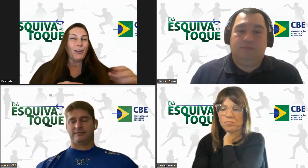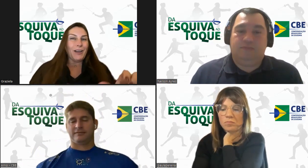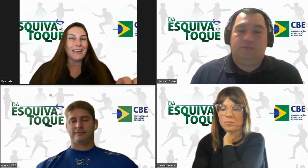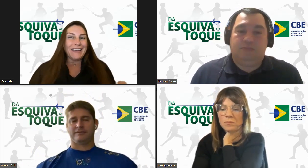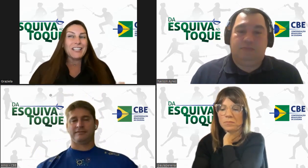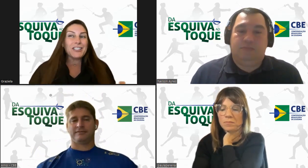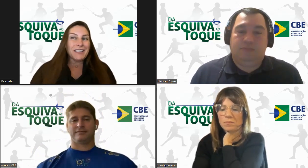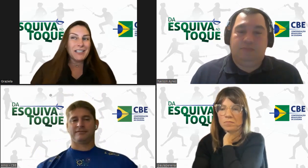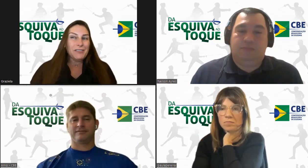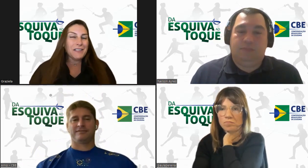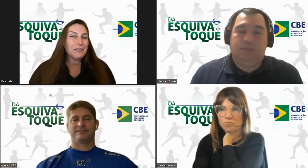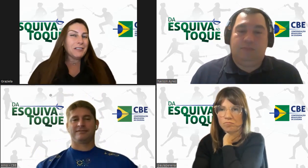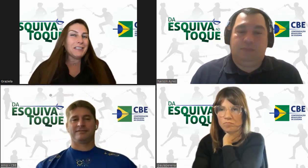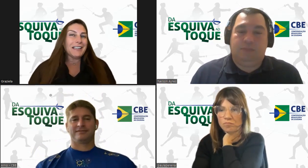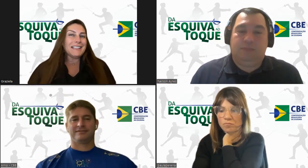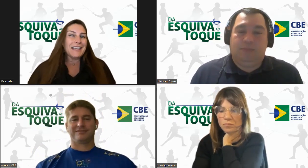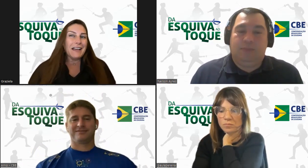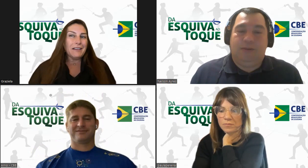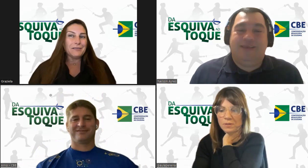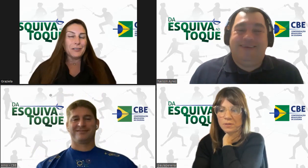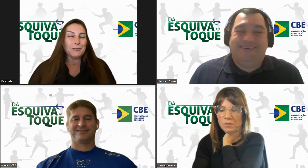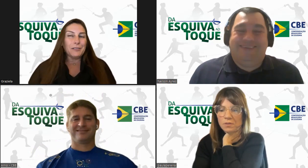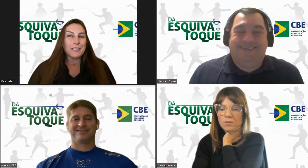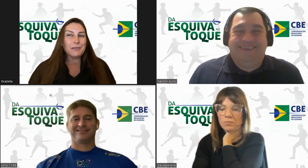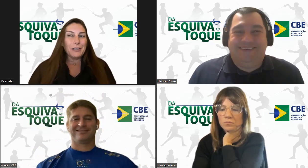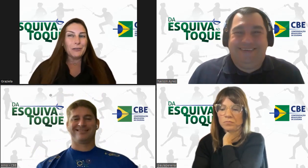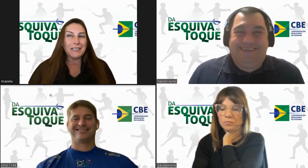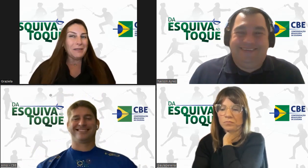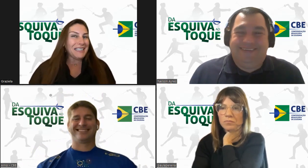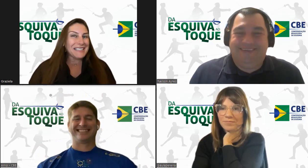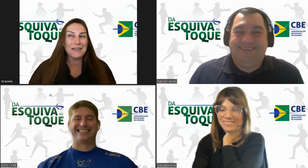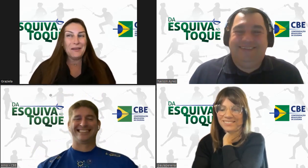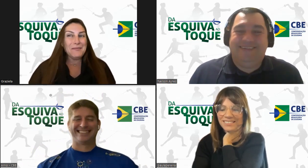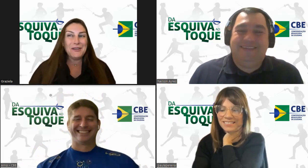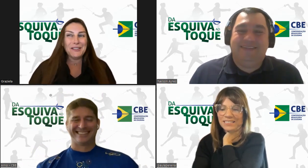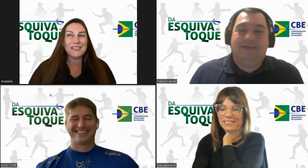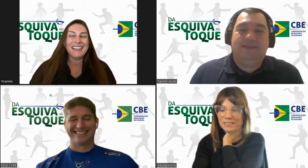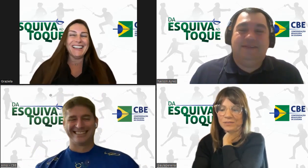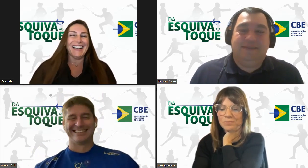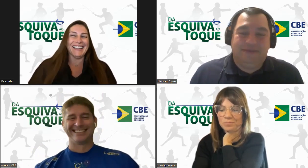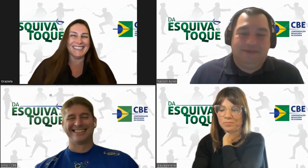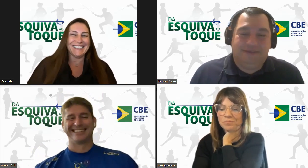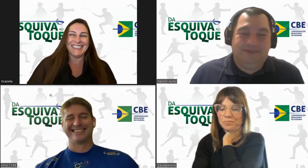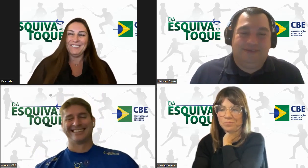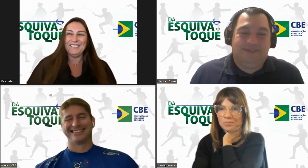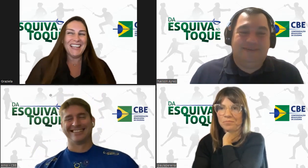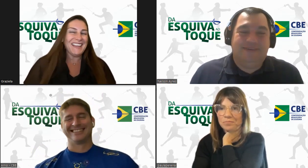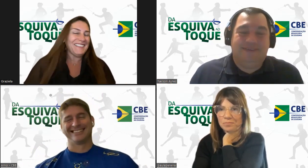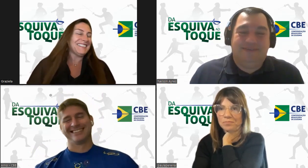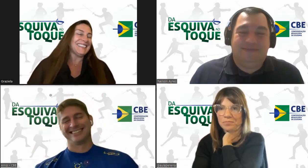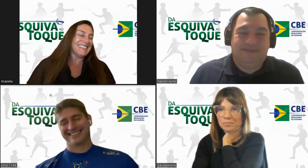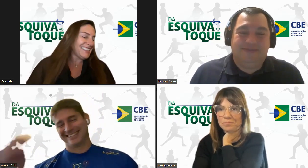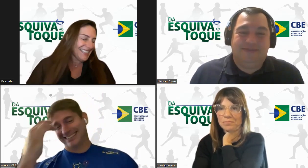olha na China é difícil neutralizar viu o risco de contaminação é muito